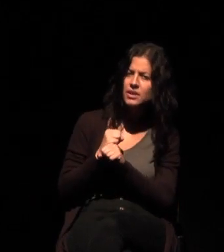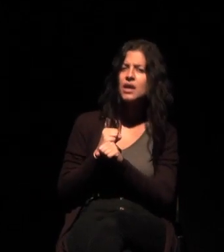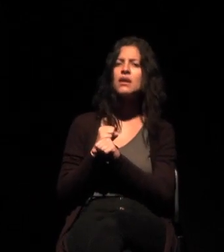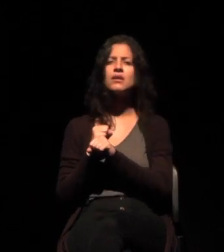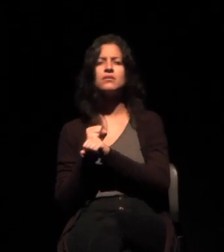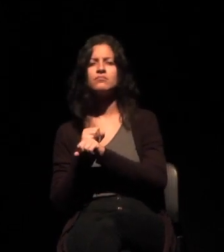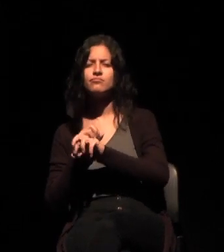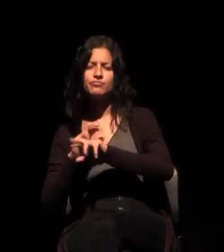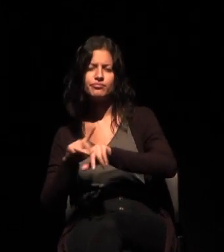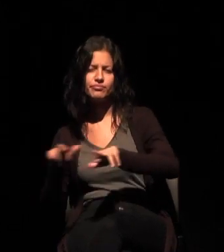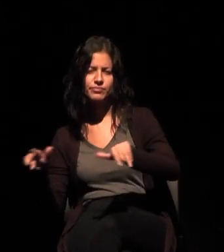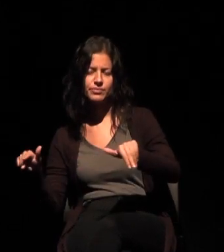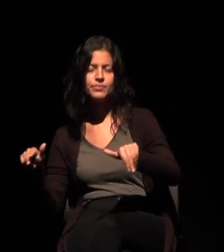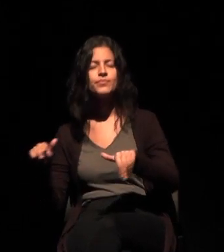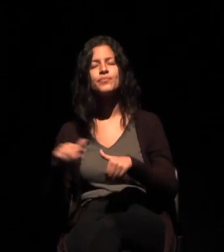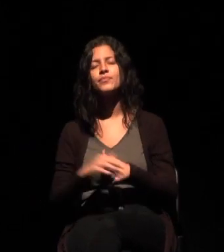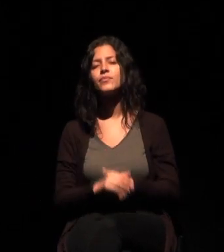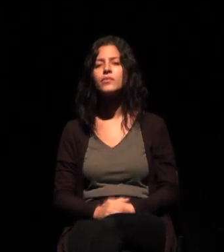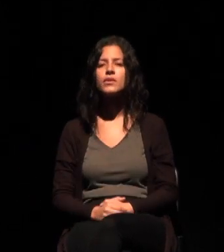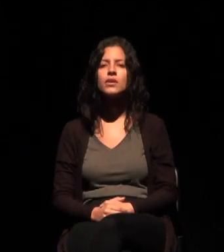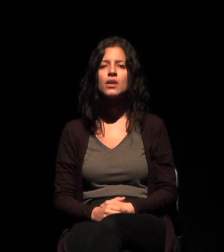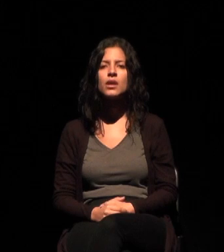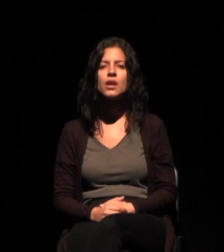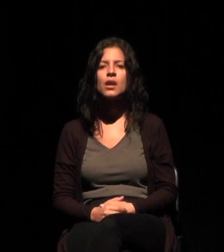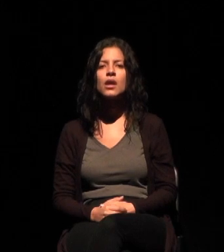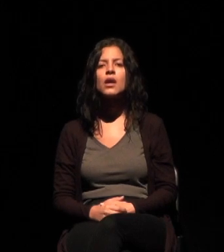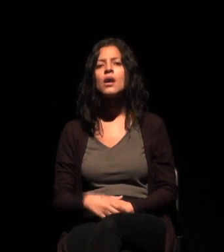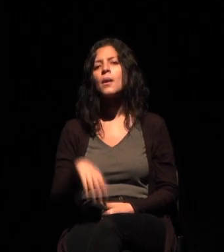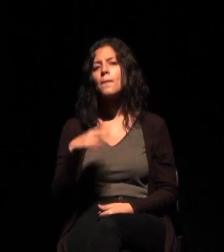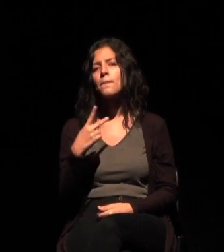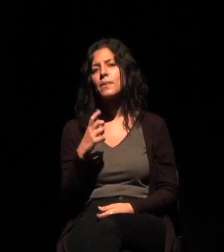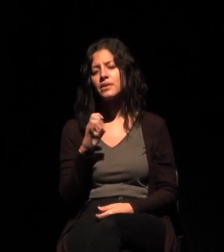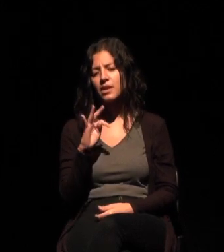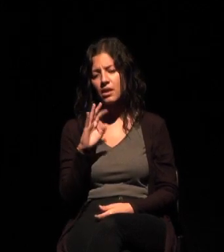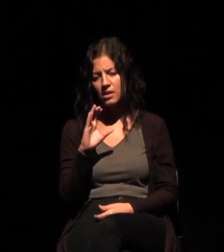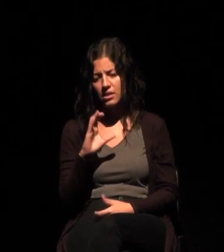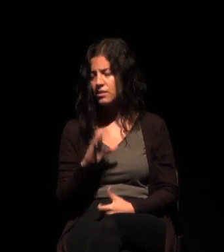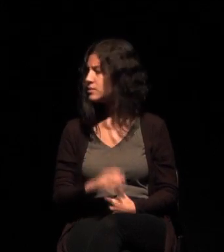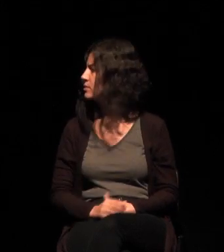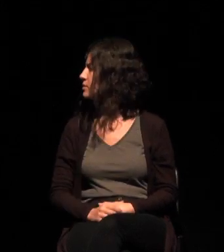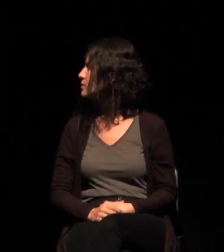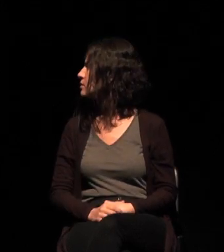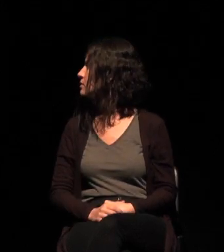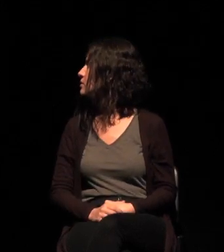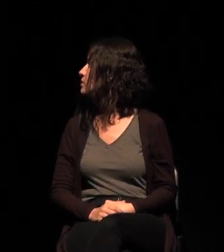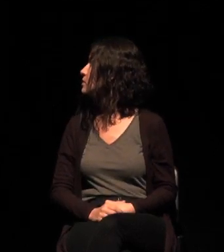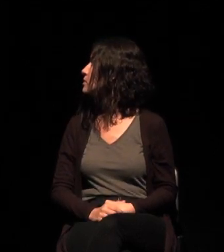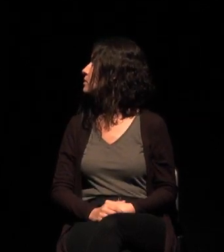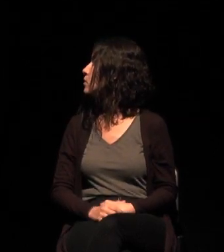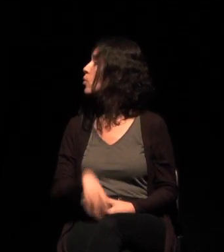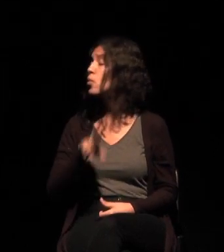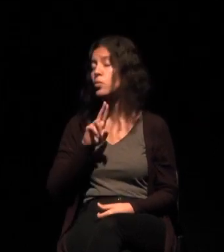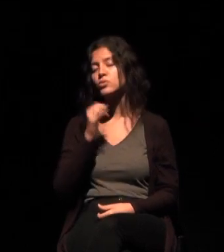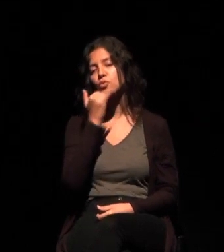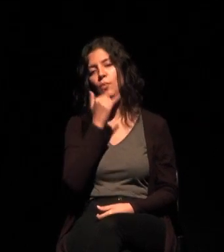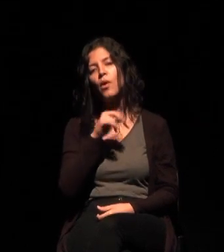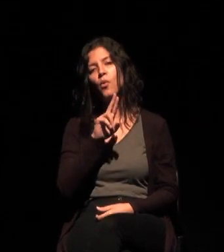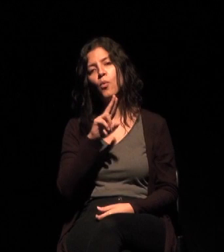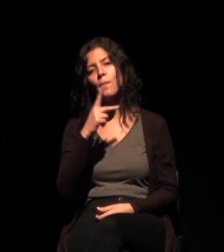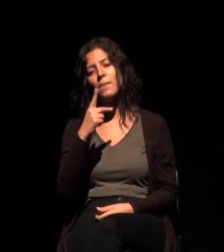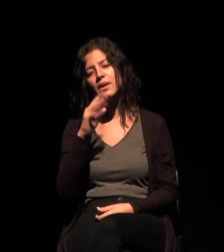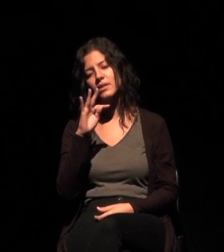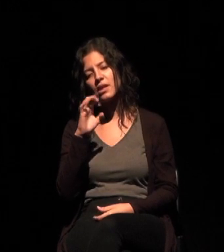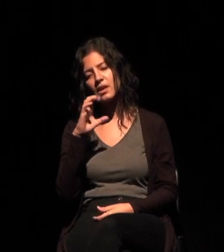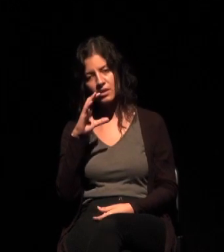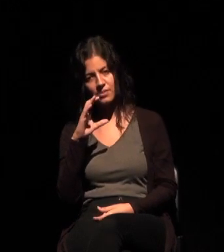foi criada é o peteca nasci aqui nesta universidade centenária e centenária